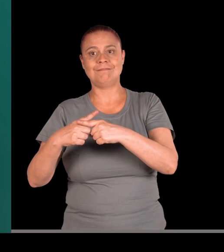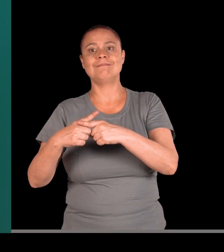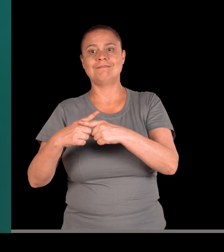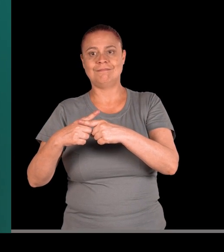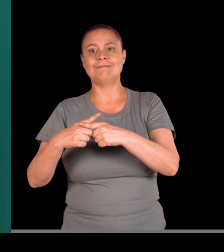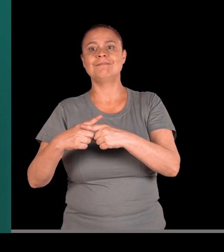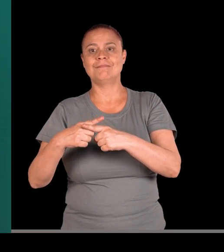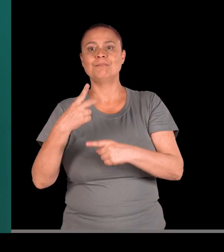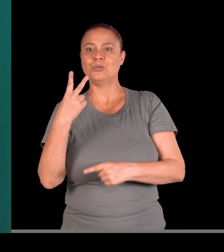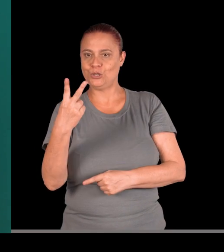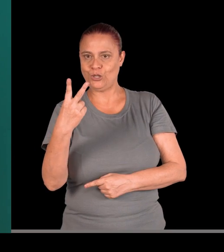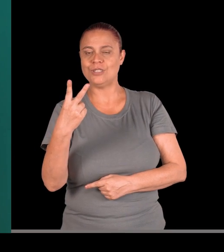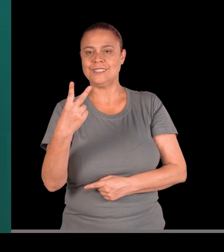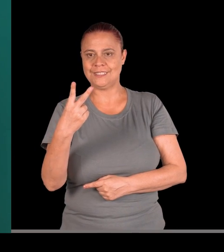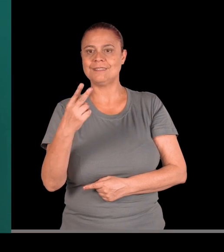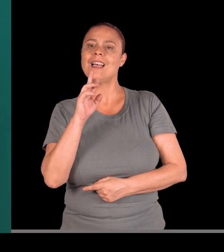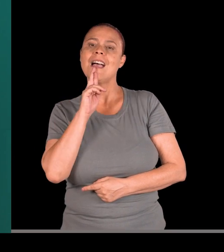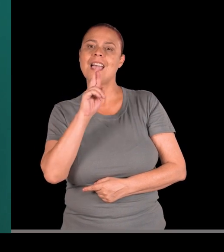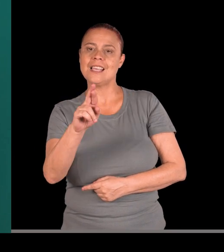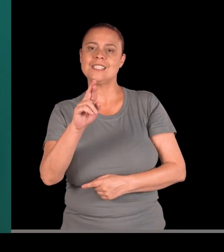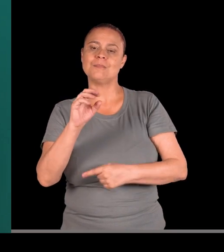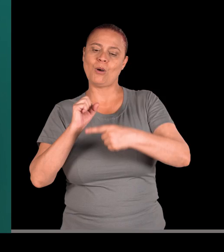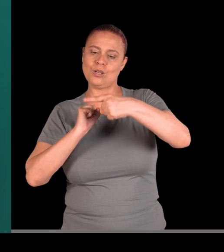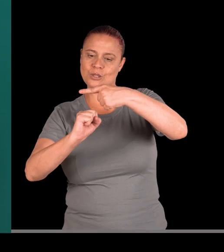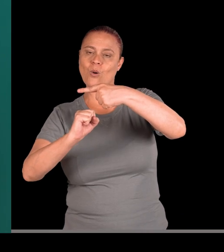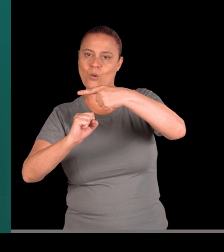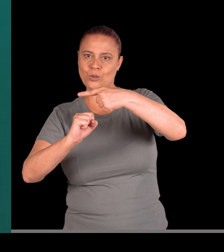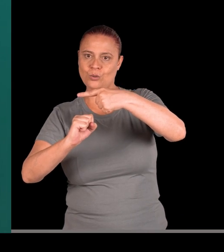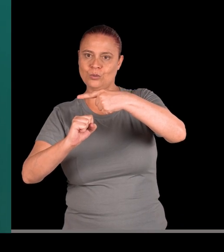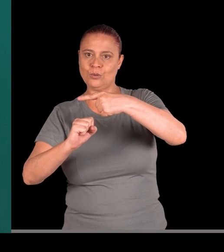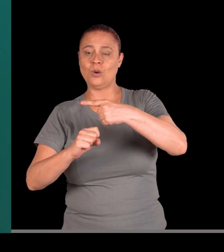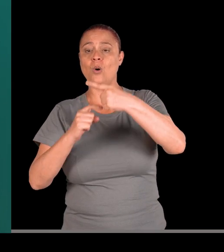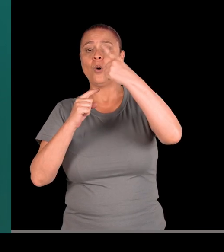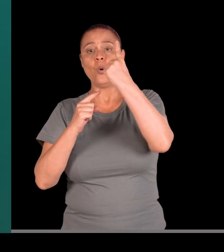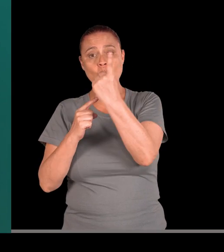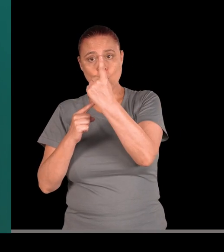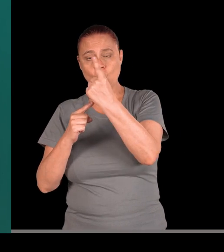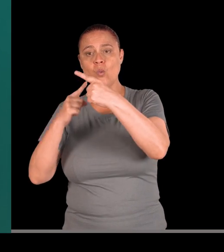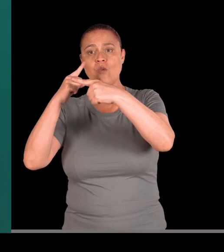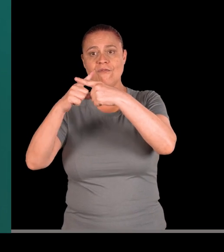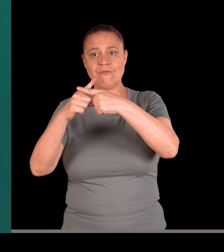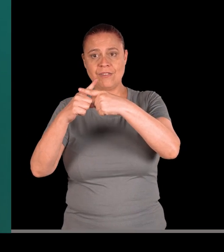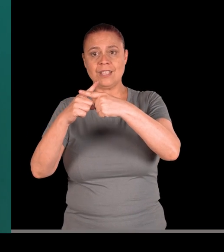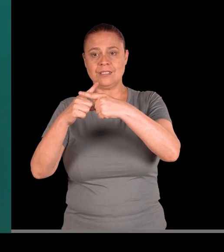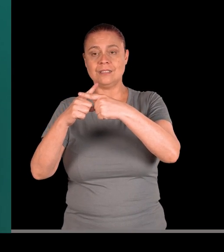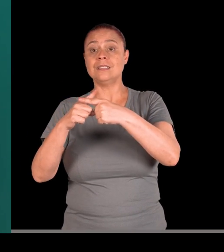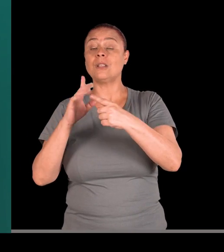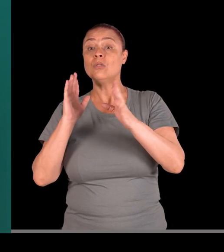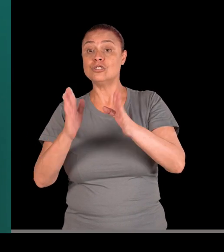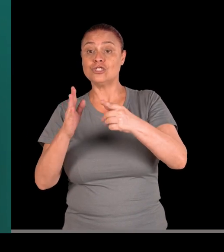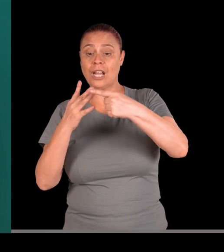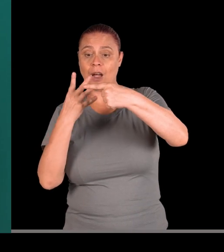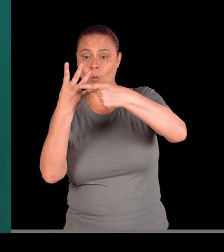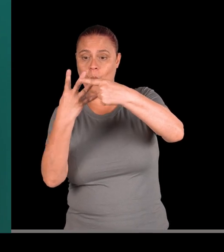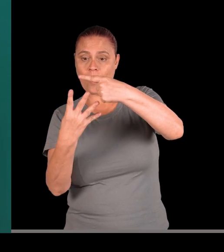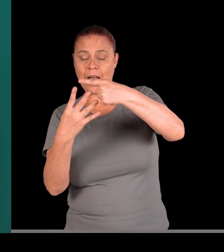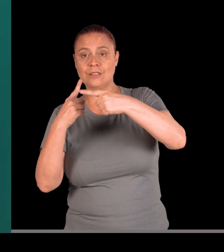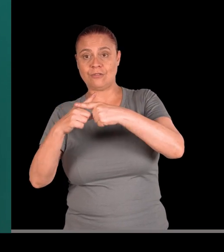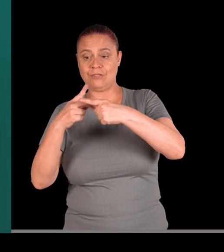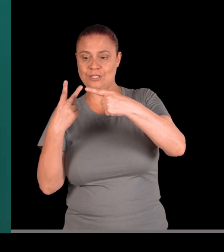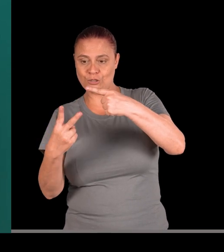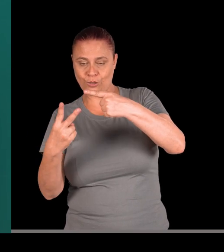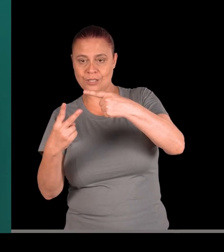2. Agora sim, nós multiplicamos por 2. 4 vezes 2, 8. Se eu multiplico por 2